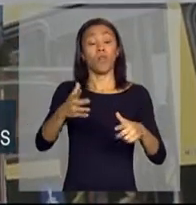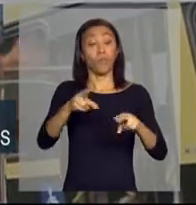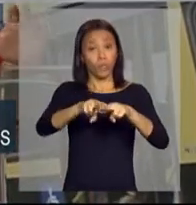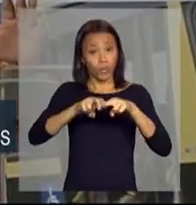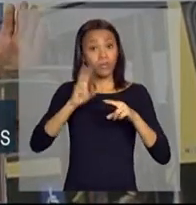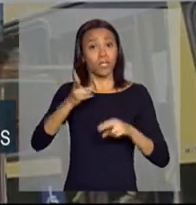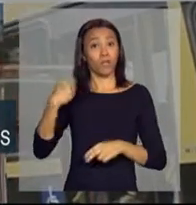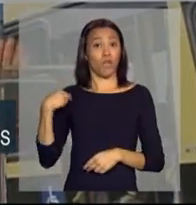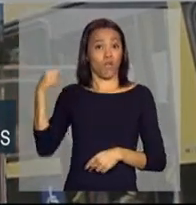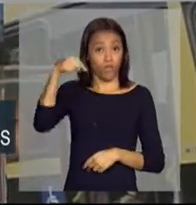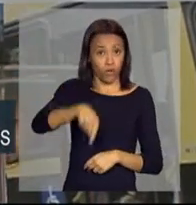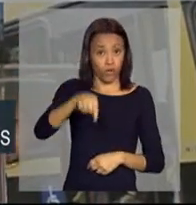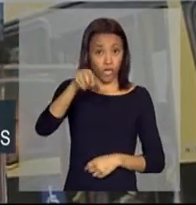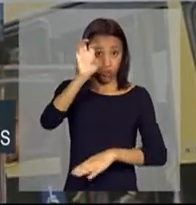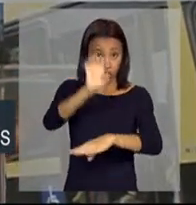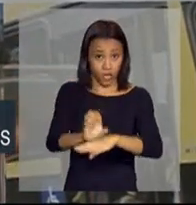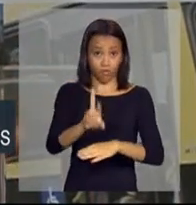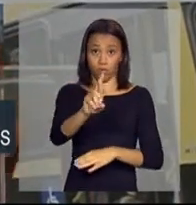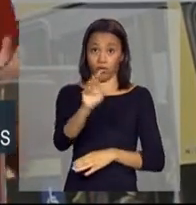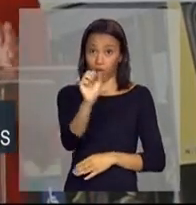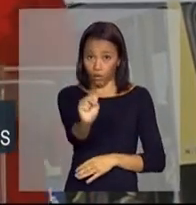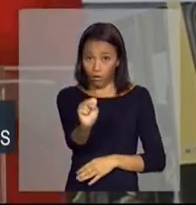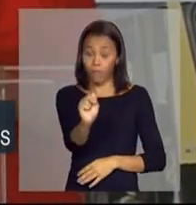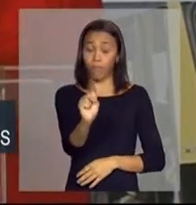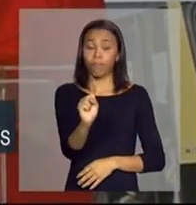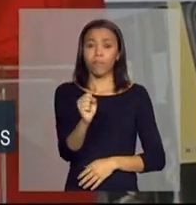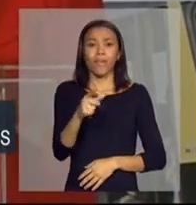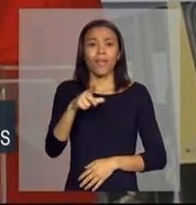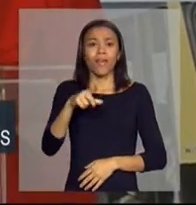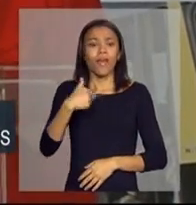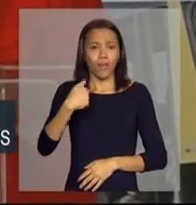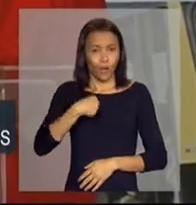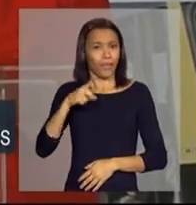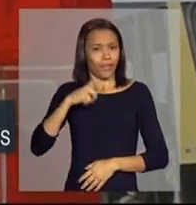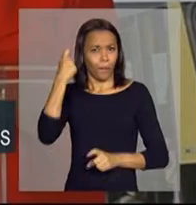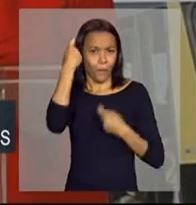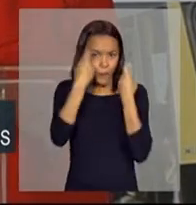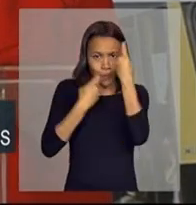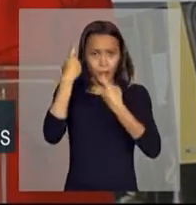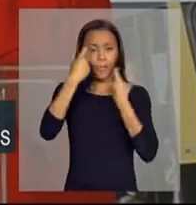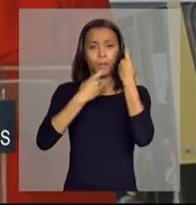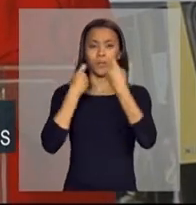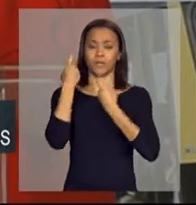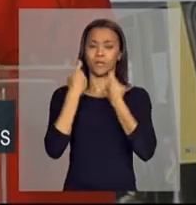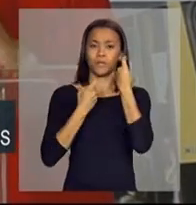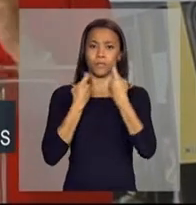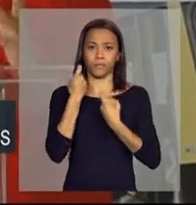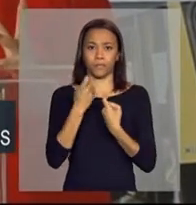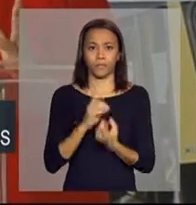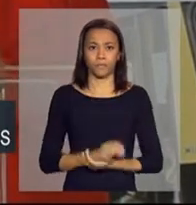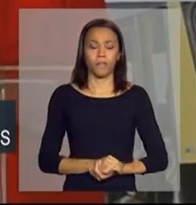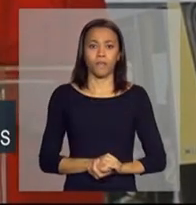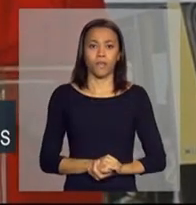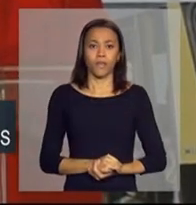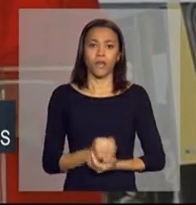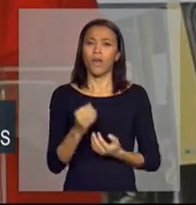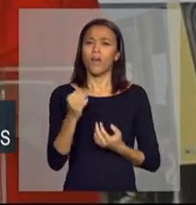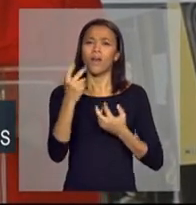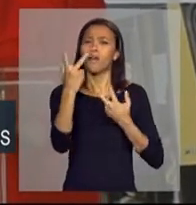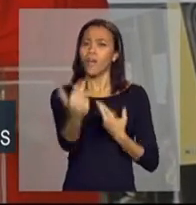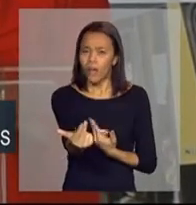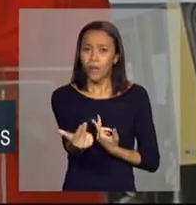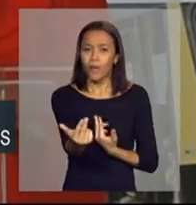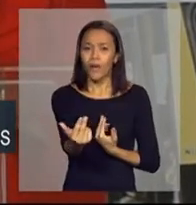aqui no estado do Rio Grande do Sul, eu tenho a preocupação, como é a mesma